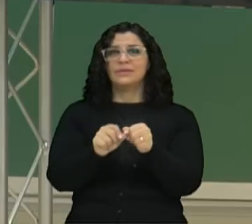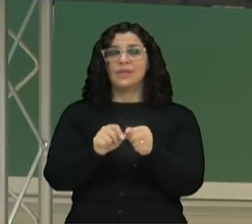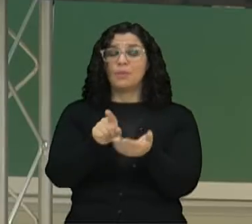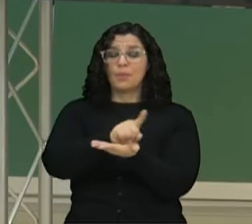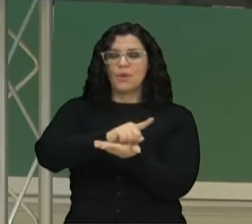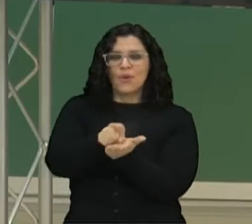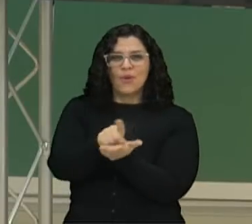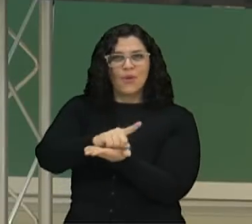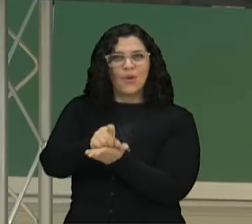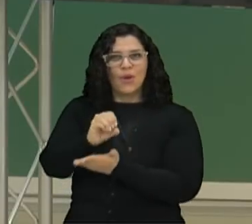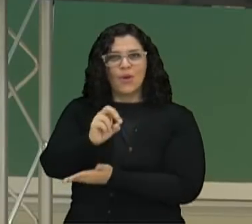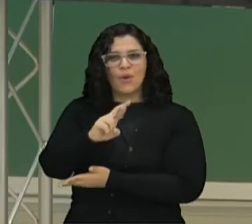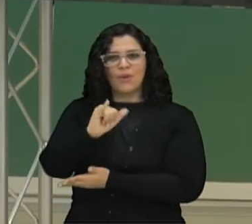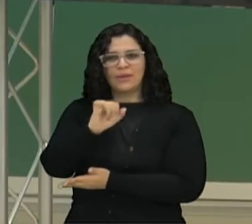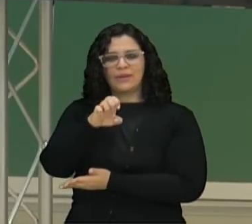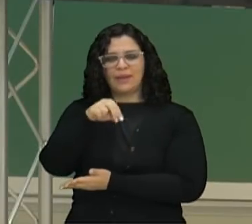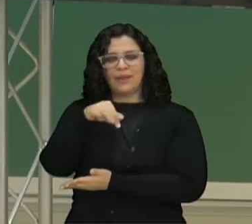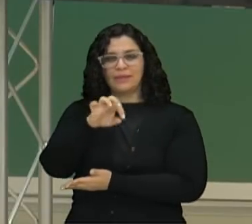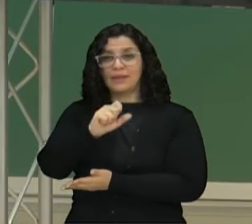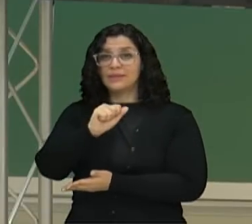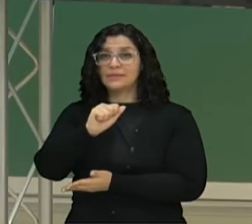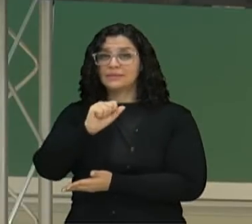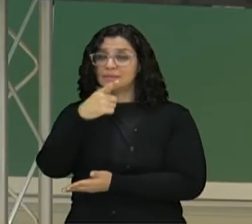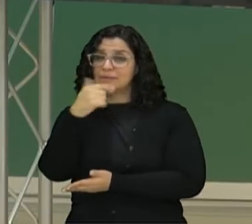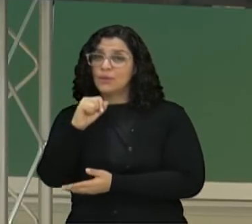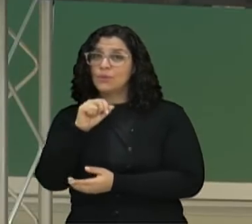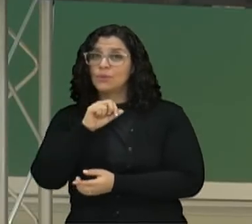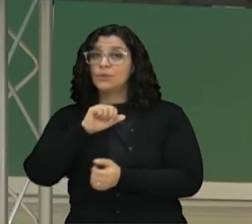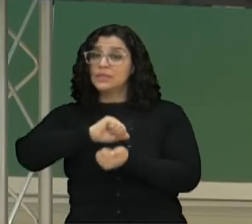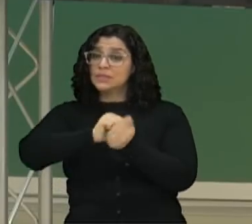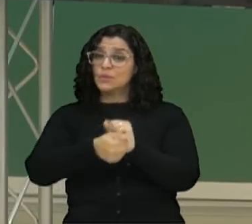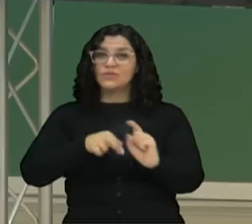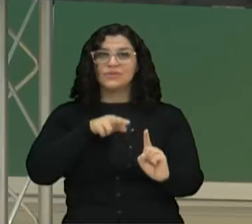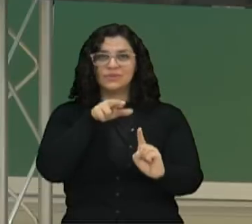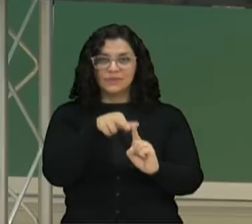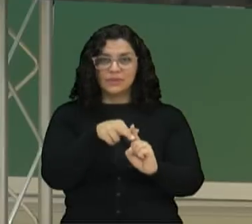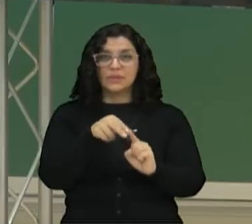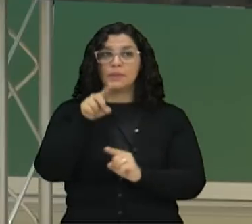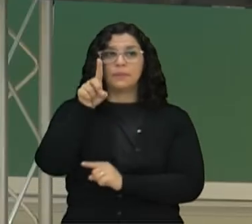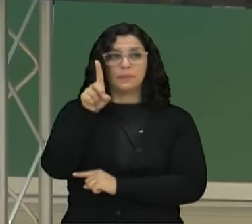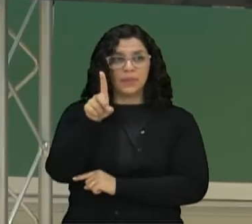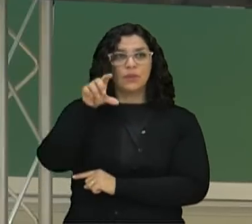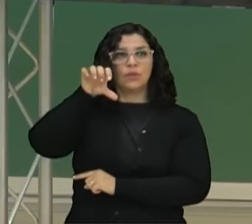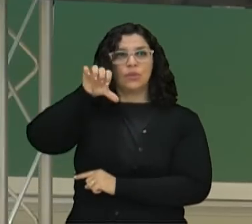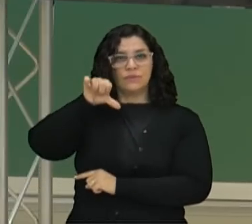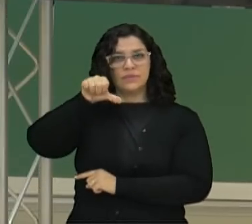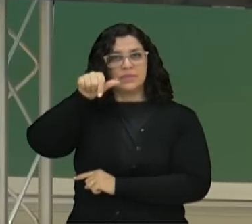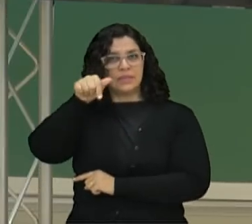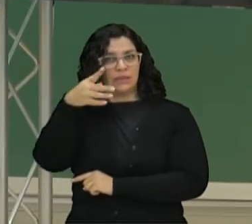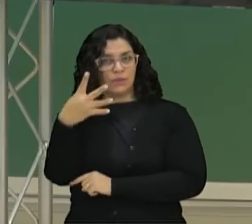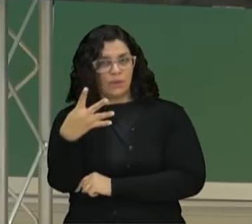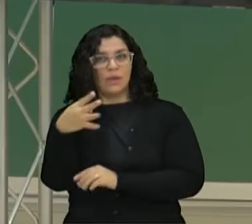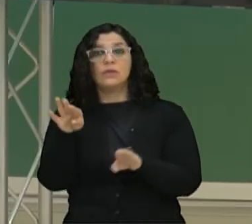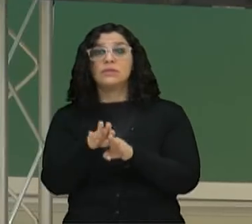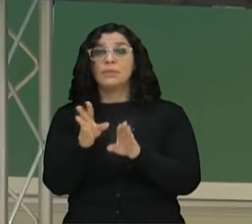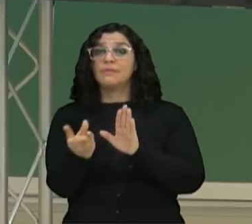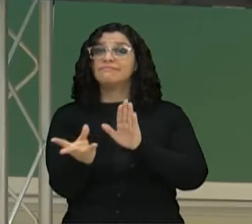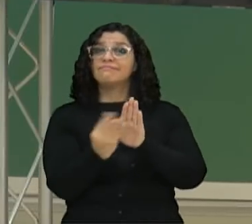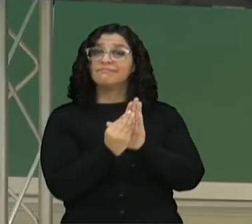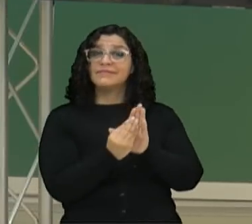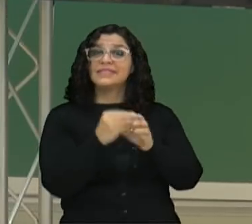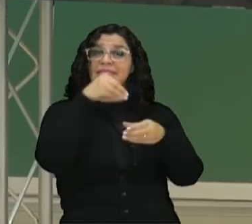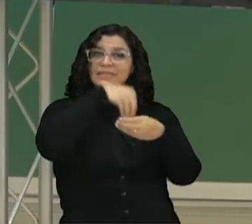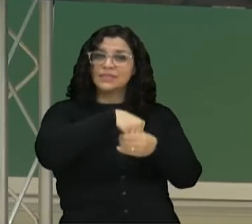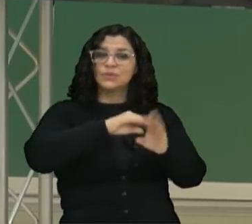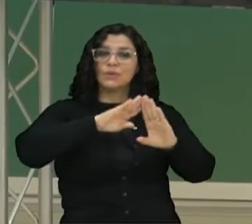seu esporte de referência, digamos assim. Em 1974, no Brasil, foi incluído no currículo da Escola